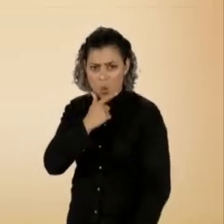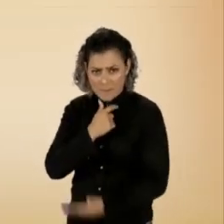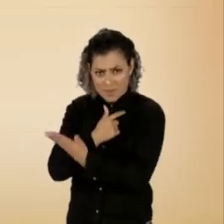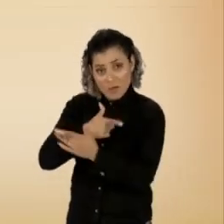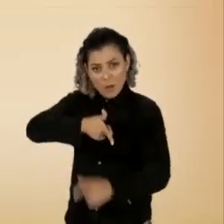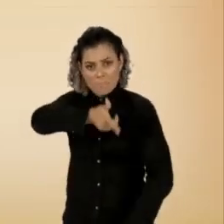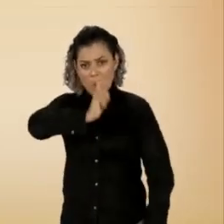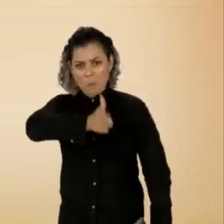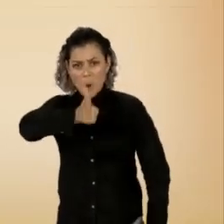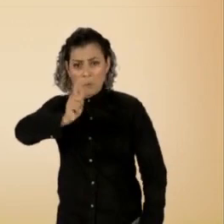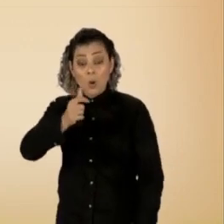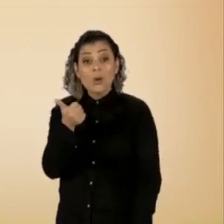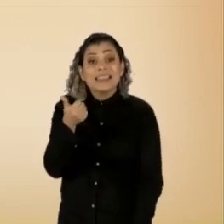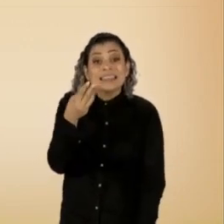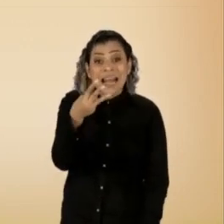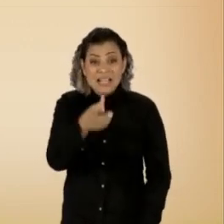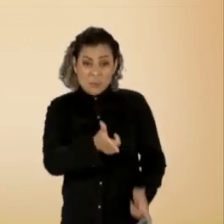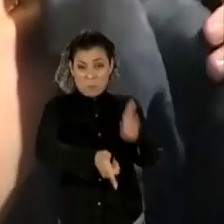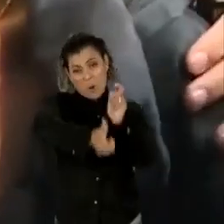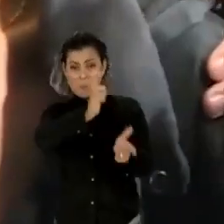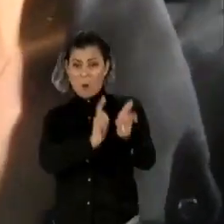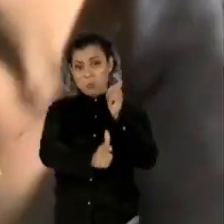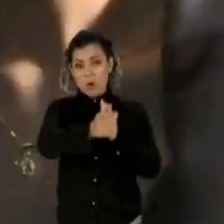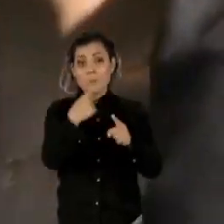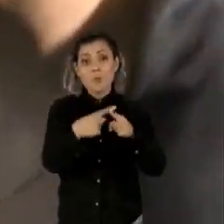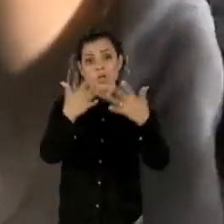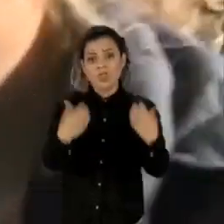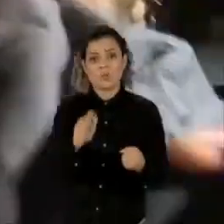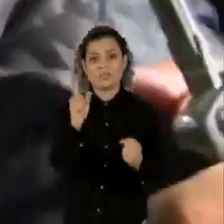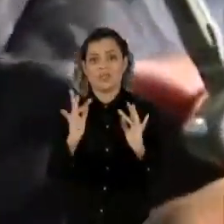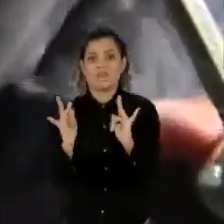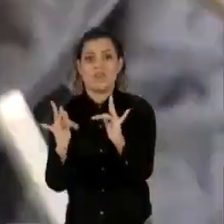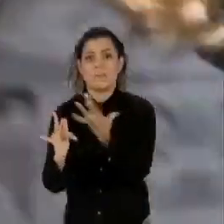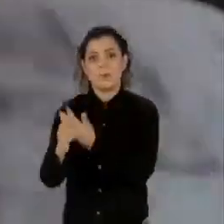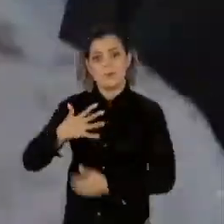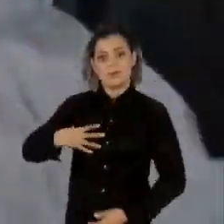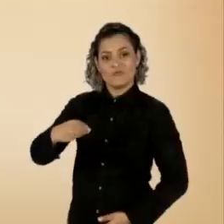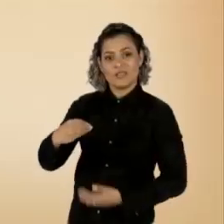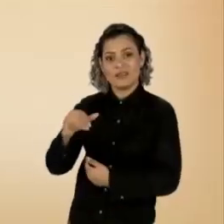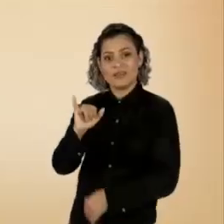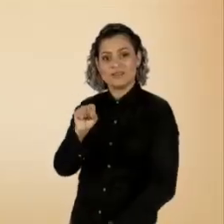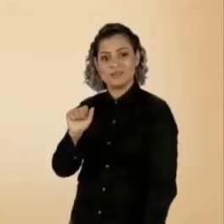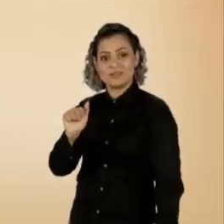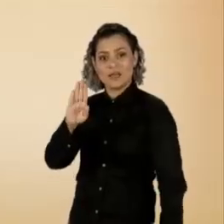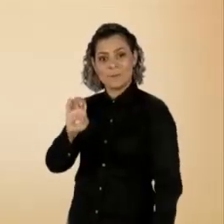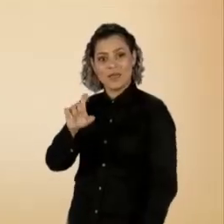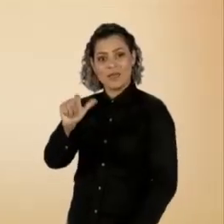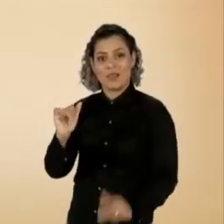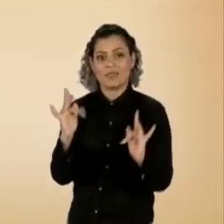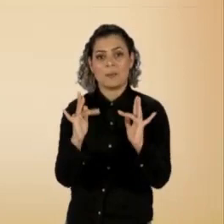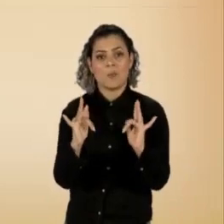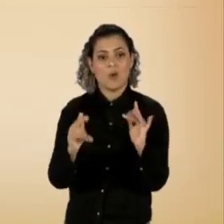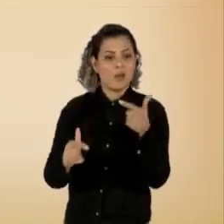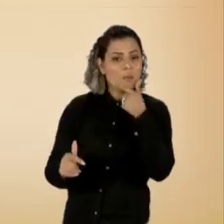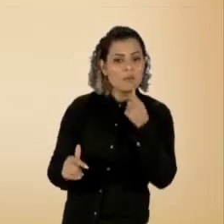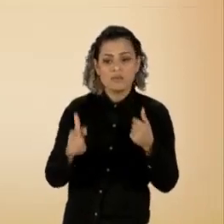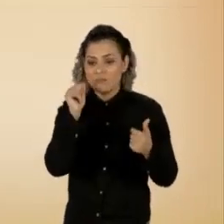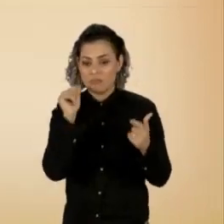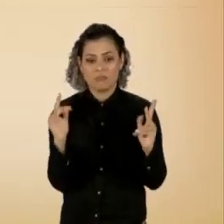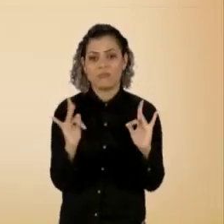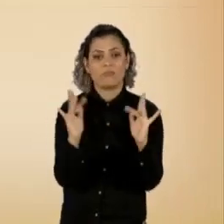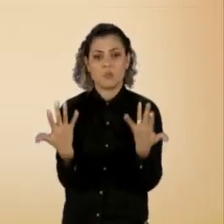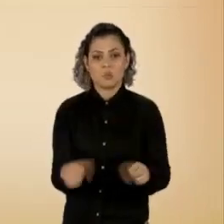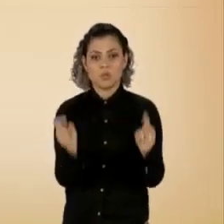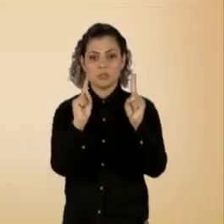atirou três vezes nas vítimas porque não aceitava o namoro da filha isabella matias com rafael desde então